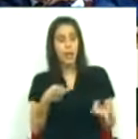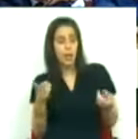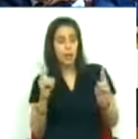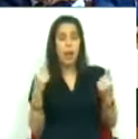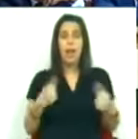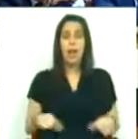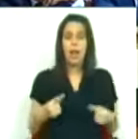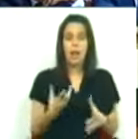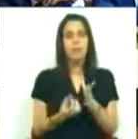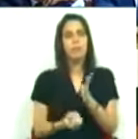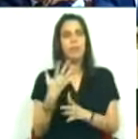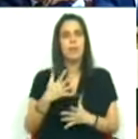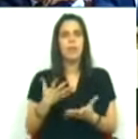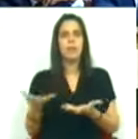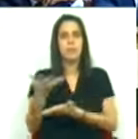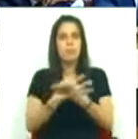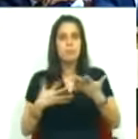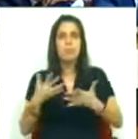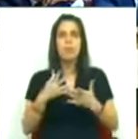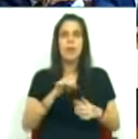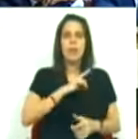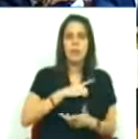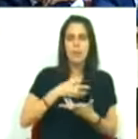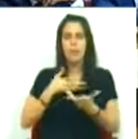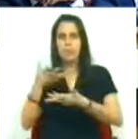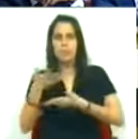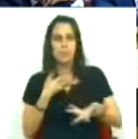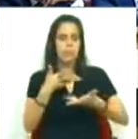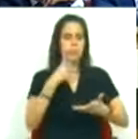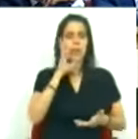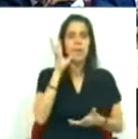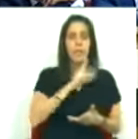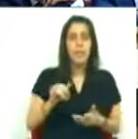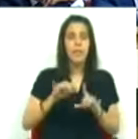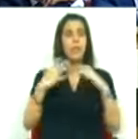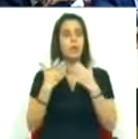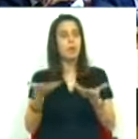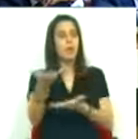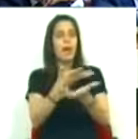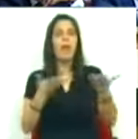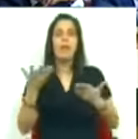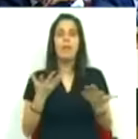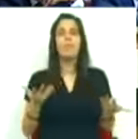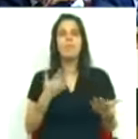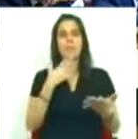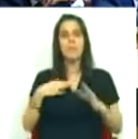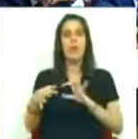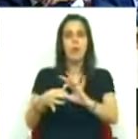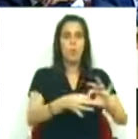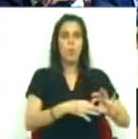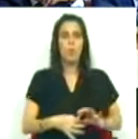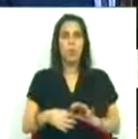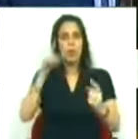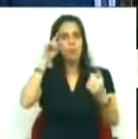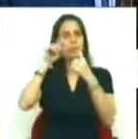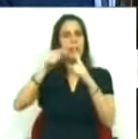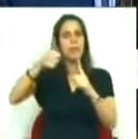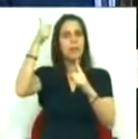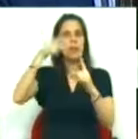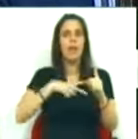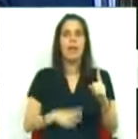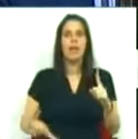sua disposição, em que se criam sinergias com os particulares, em que se tenta galvanizar a sociedade no sentido de nos unirmos em torno de um desígnio